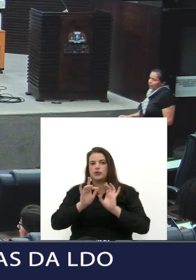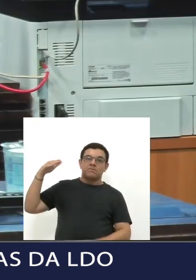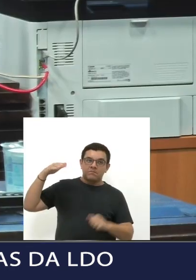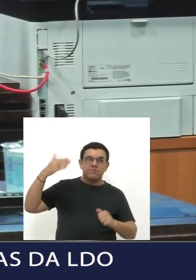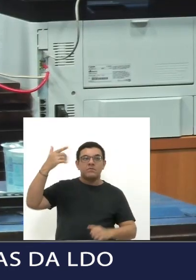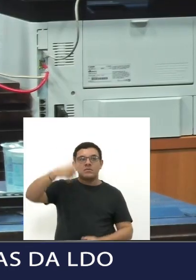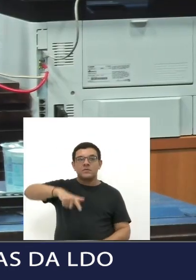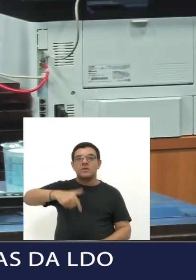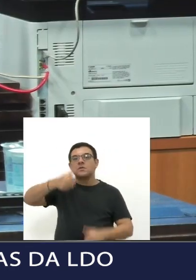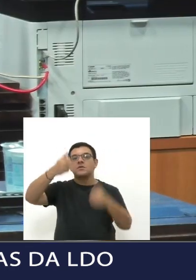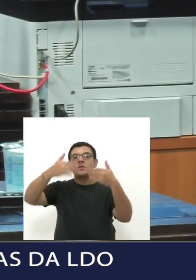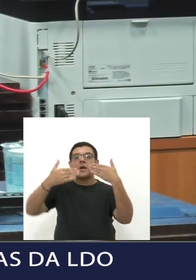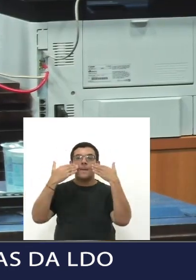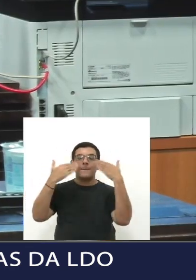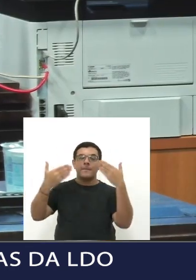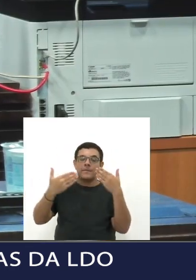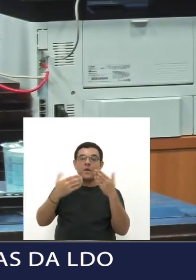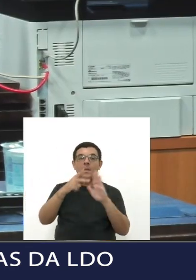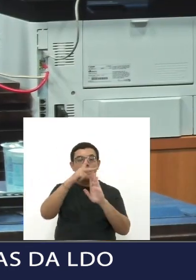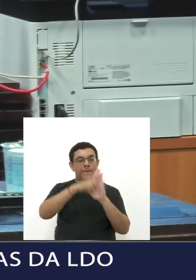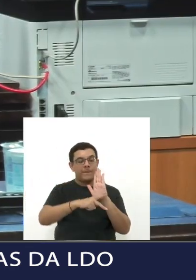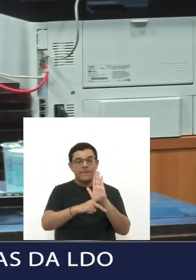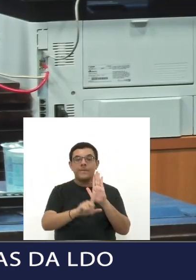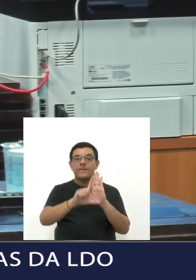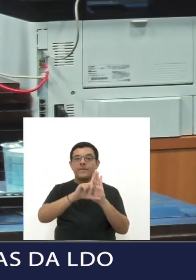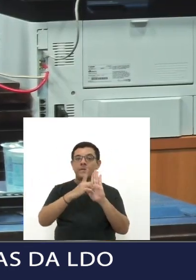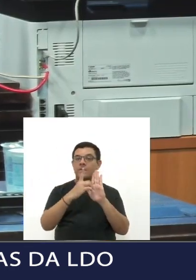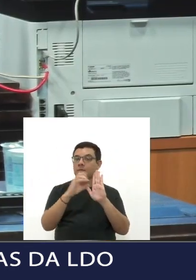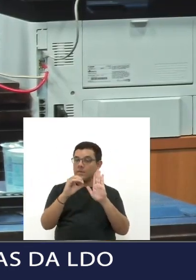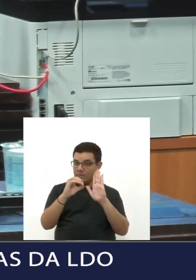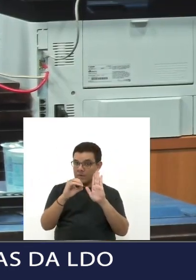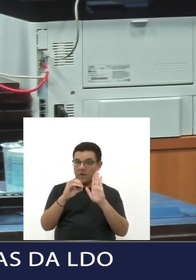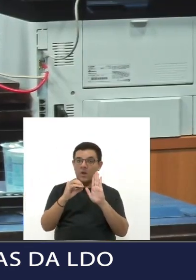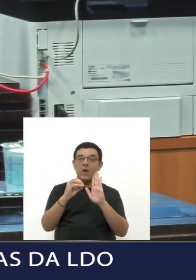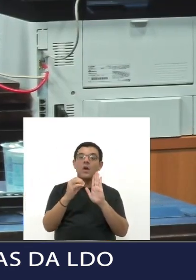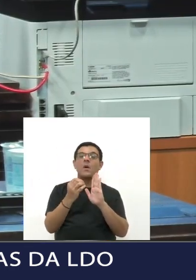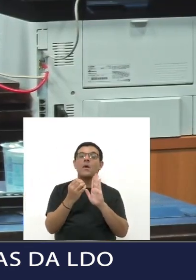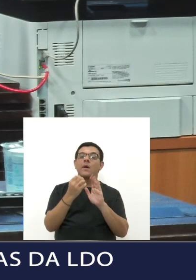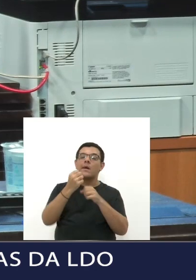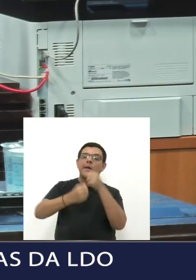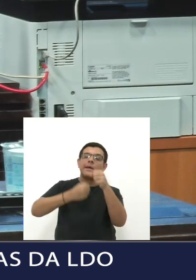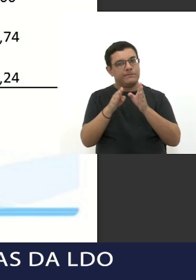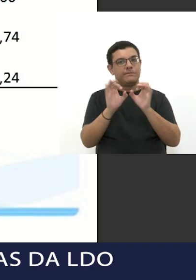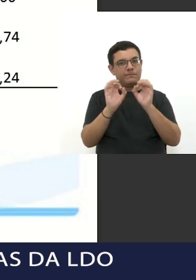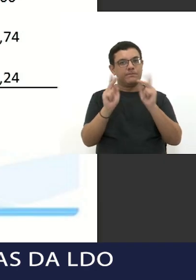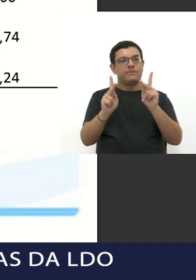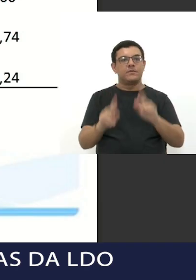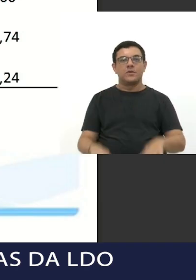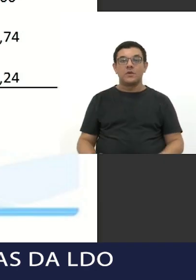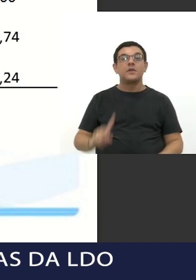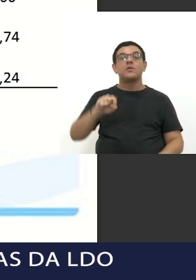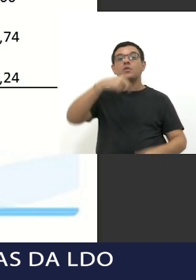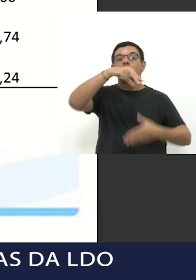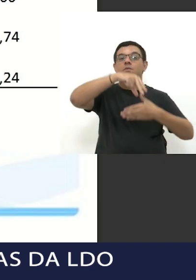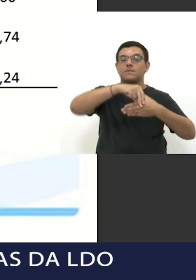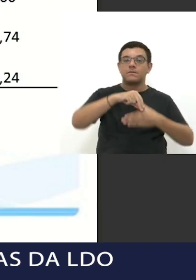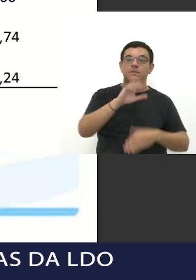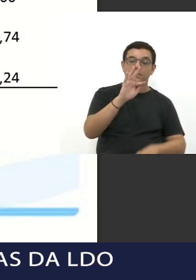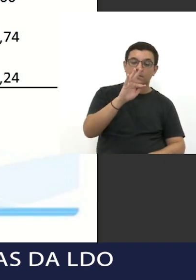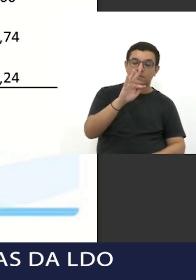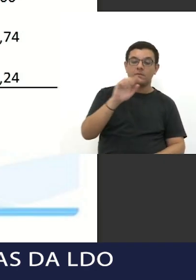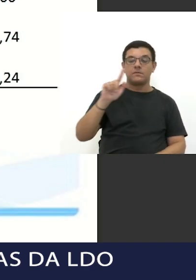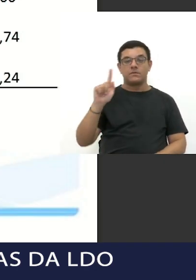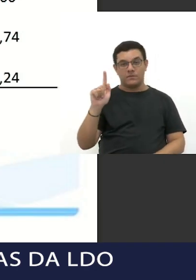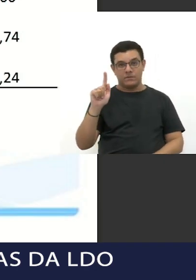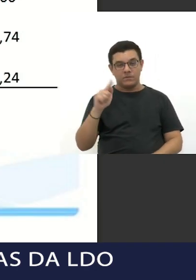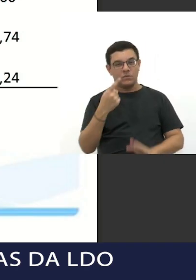Fiscal. Quem expôs os números foi o diretor de Planejamento Orçamentário, Guilherme Costa Moreira. Ele explicou que a receita prevista para o ano